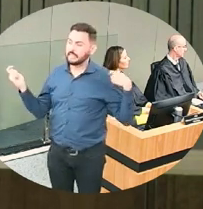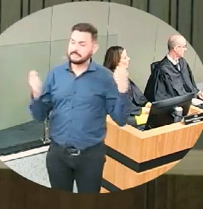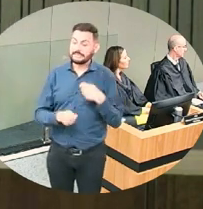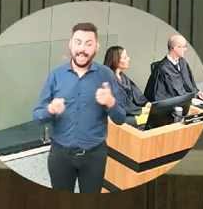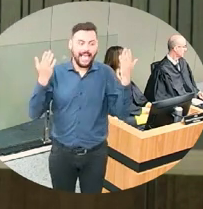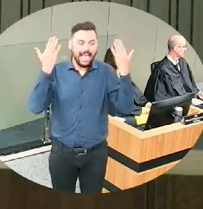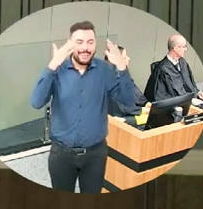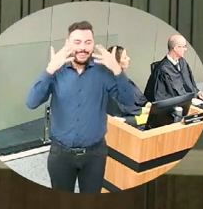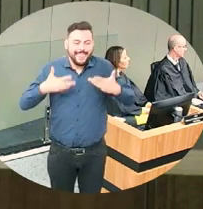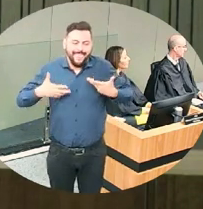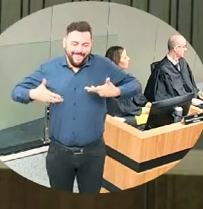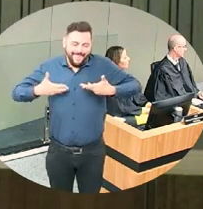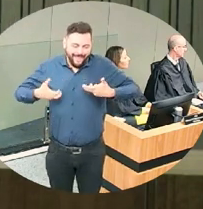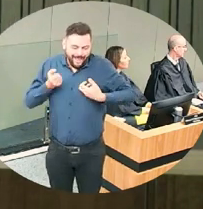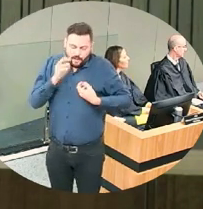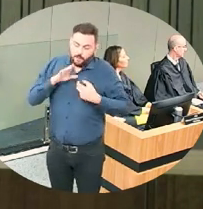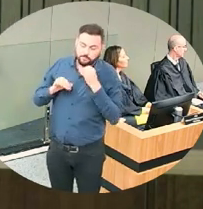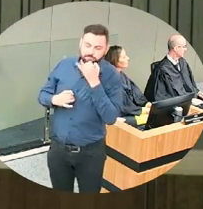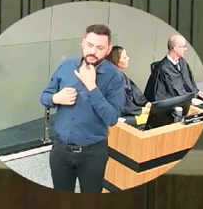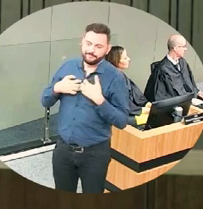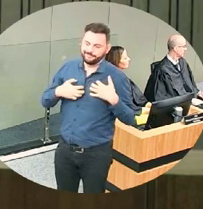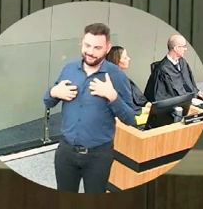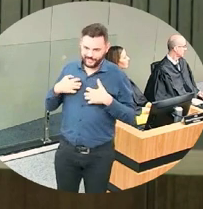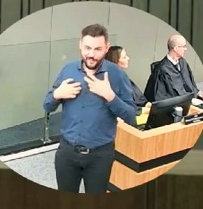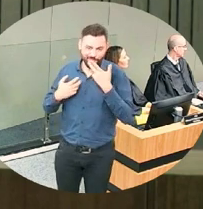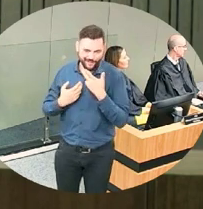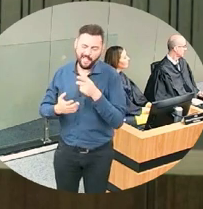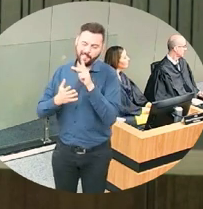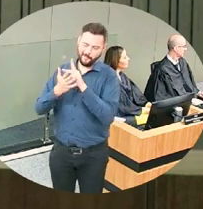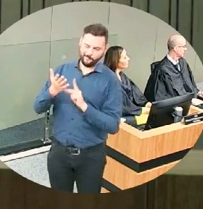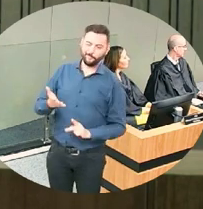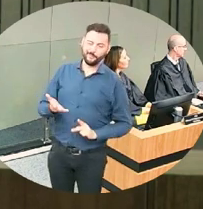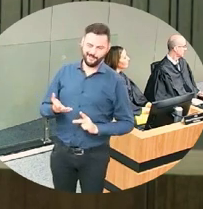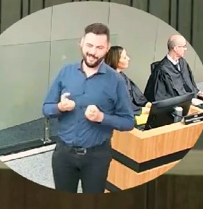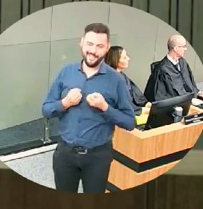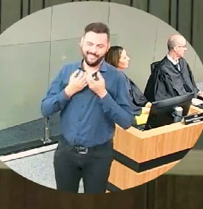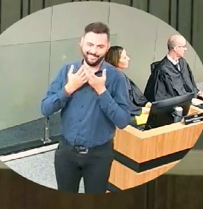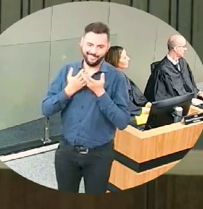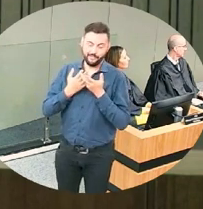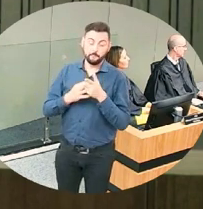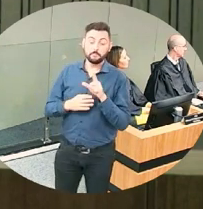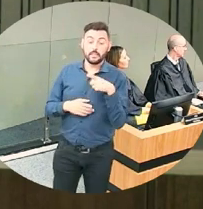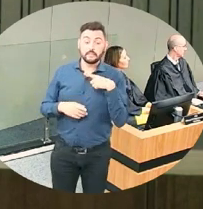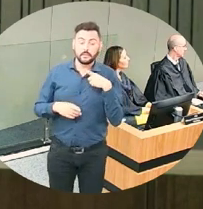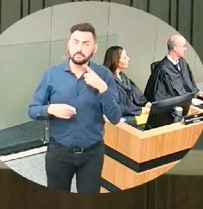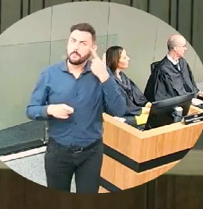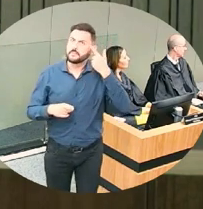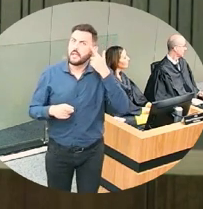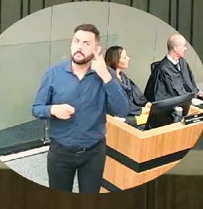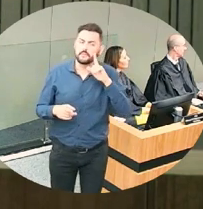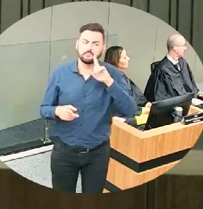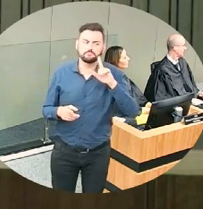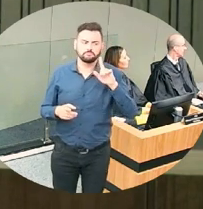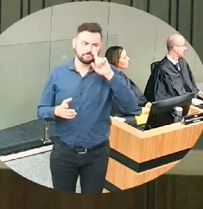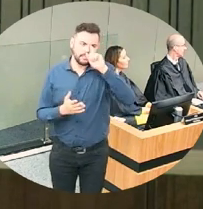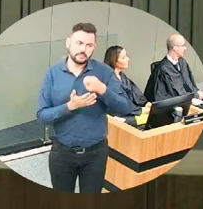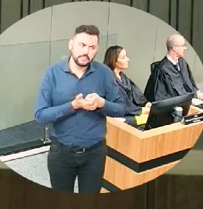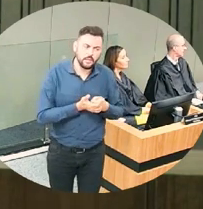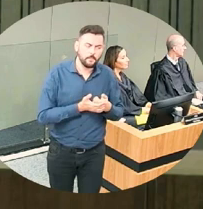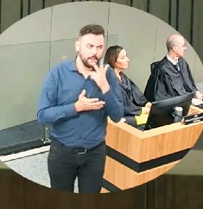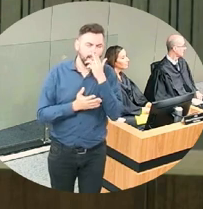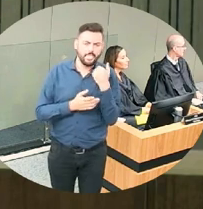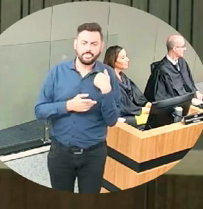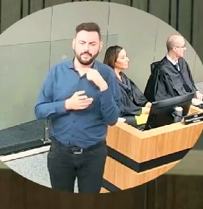Alegre ou triste Como diria o poeta né tudo é uma escolha ainda que não tão Consciente e que possa até